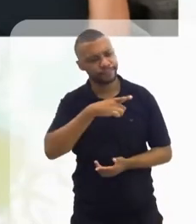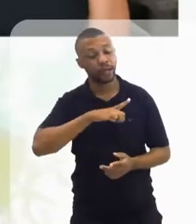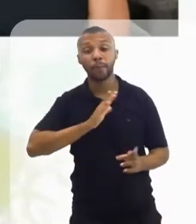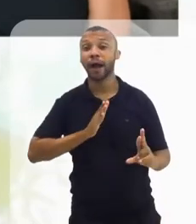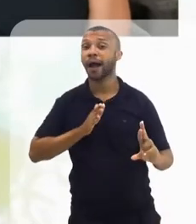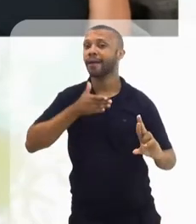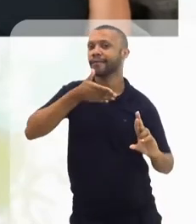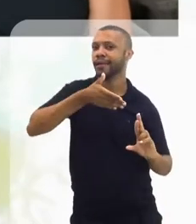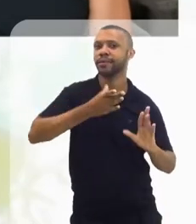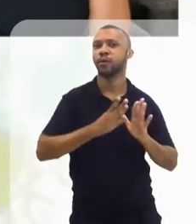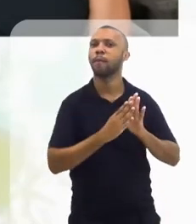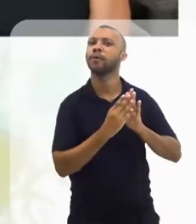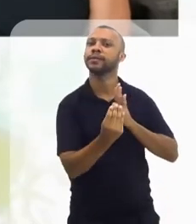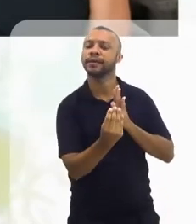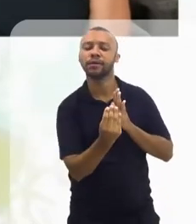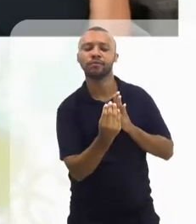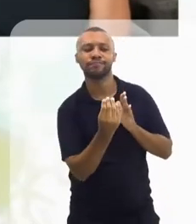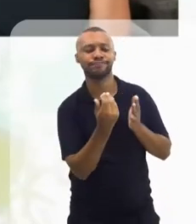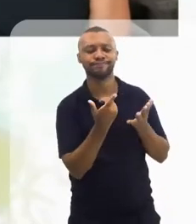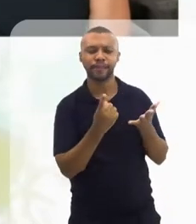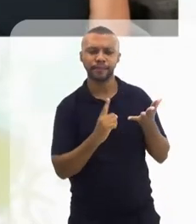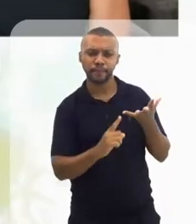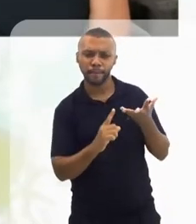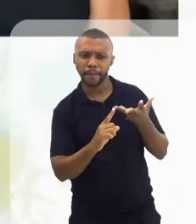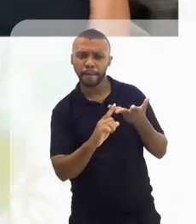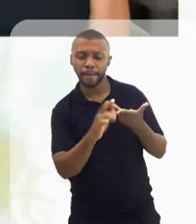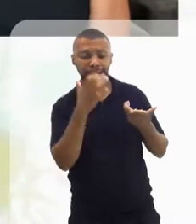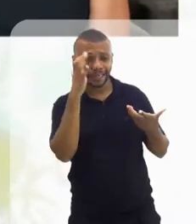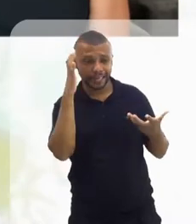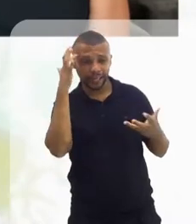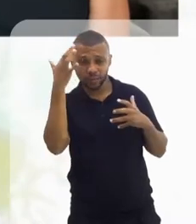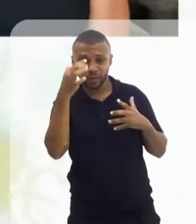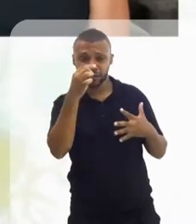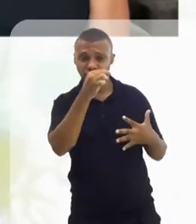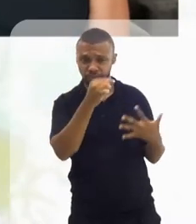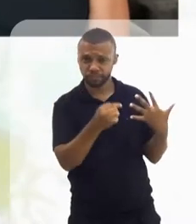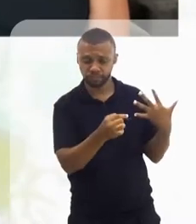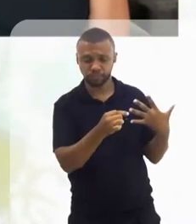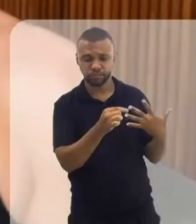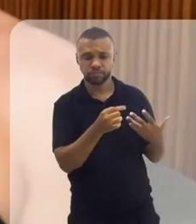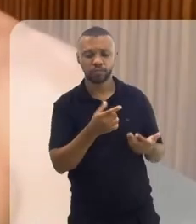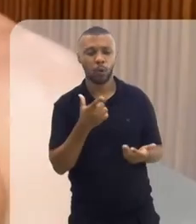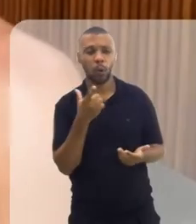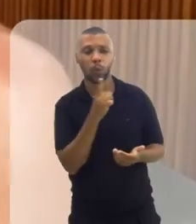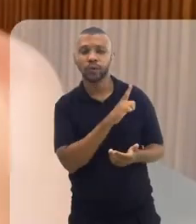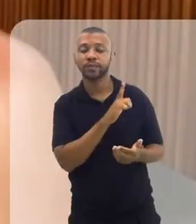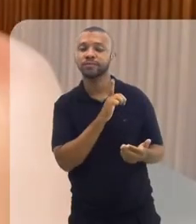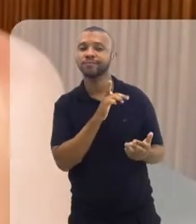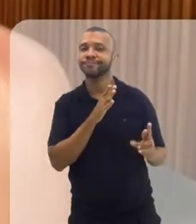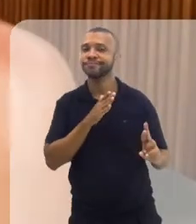aqui foi um modelo para mim nessas e nessas circunstâncias.